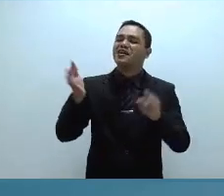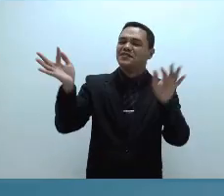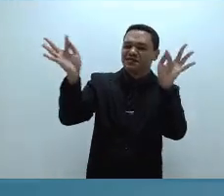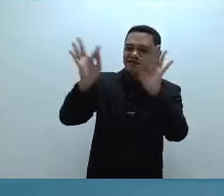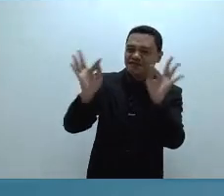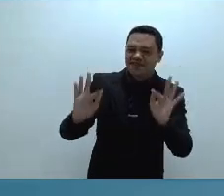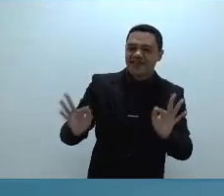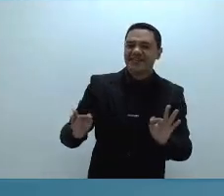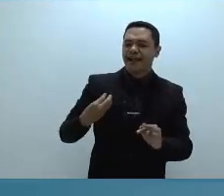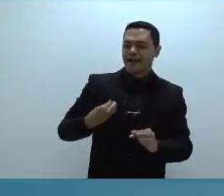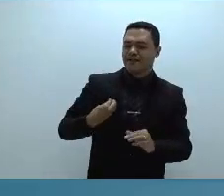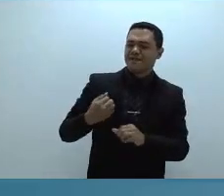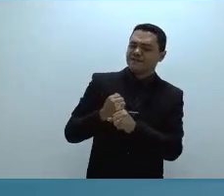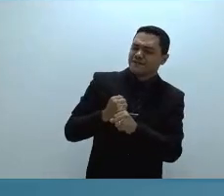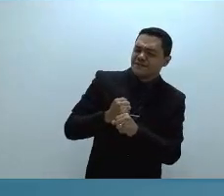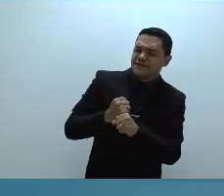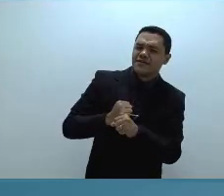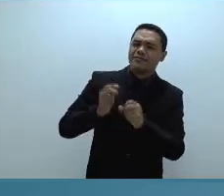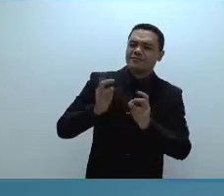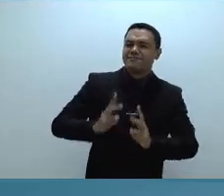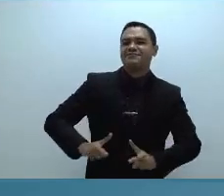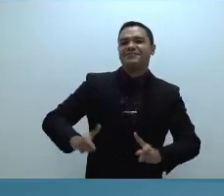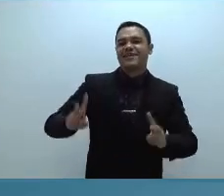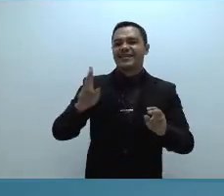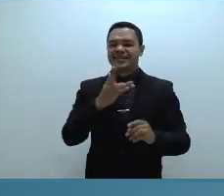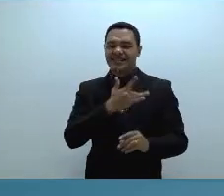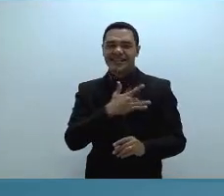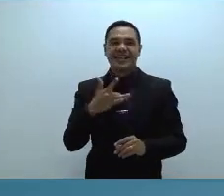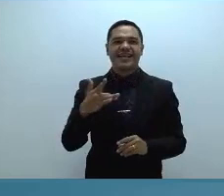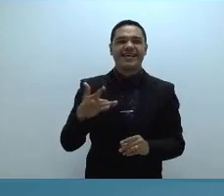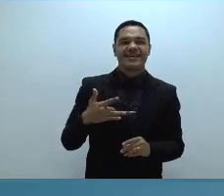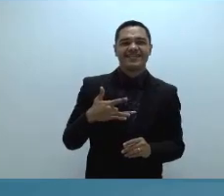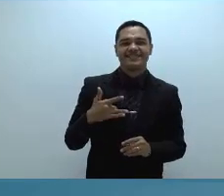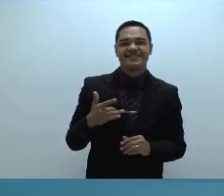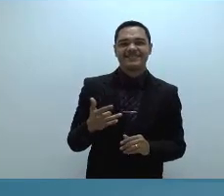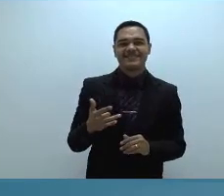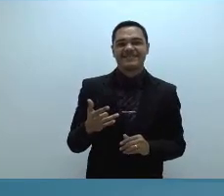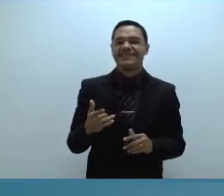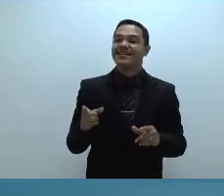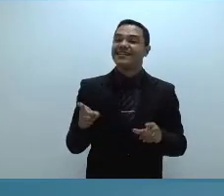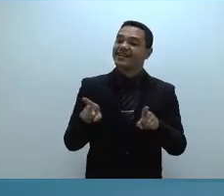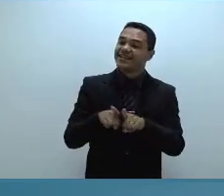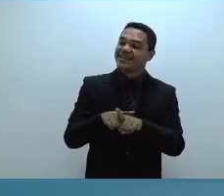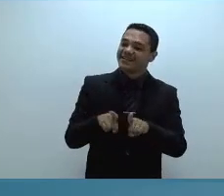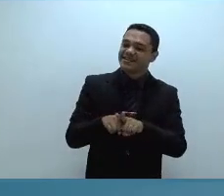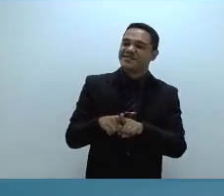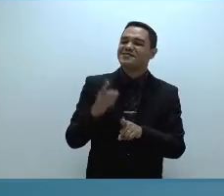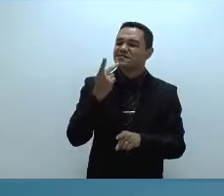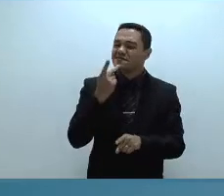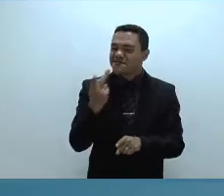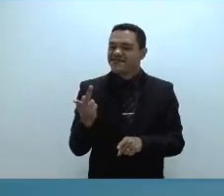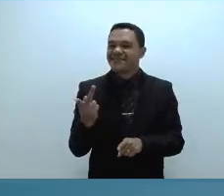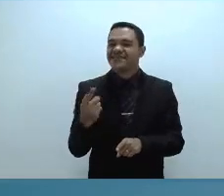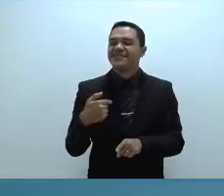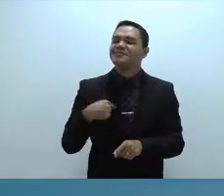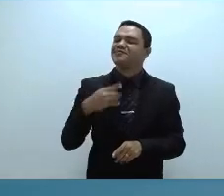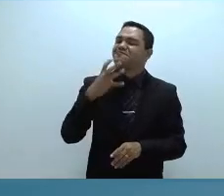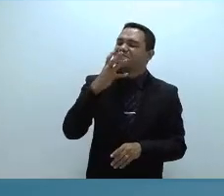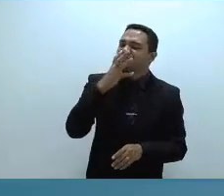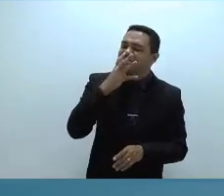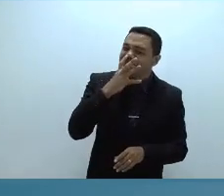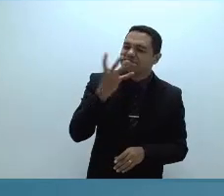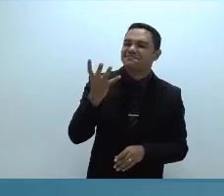de vida, muita saúde, e dizer-lhes que eu continuo admirando, que receba